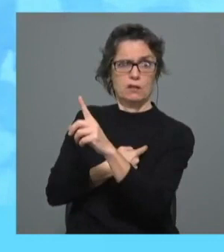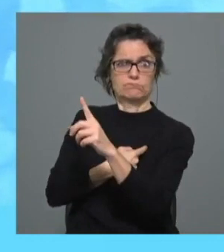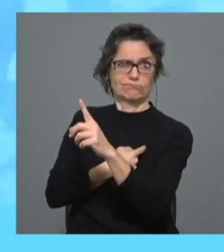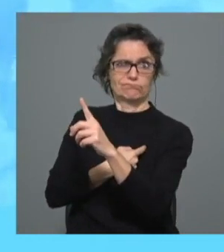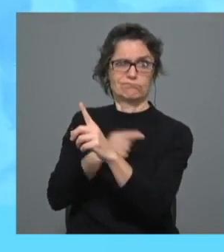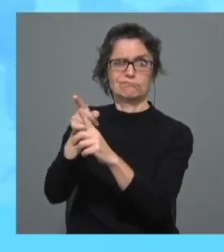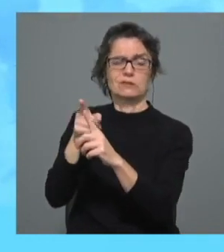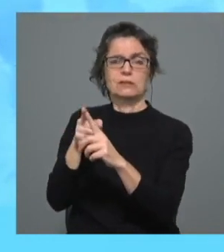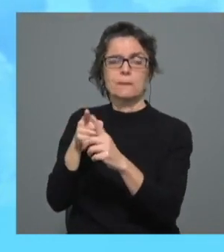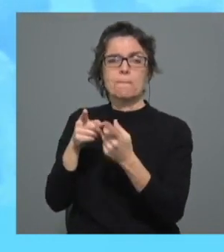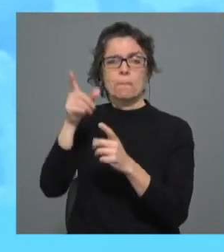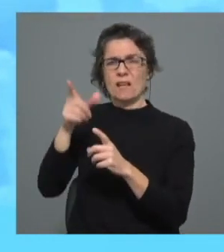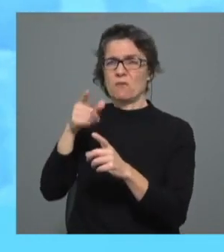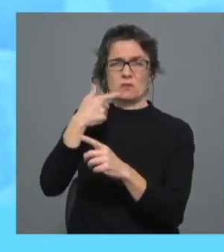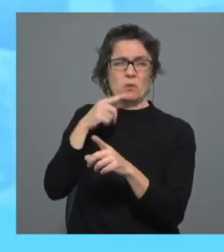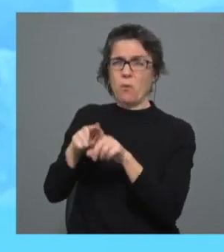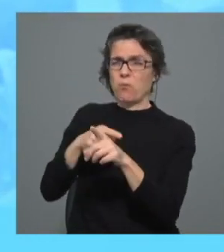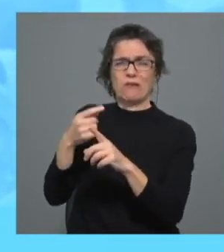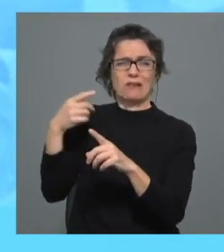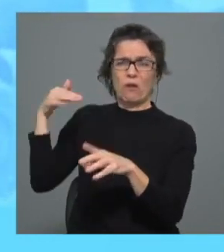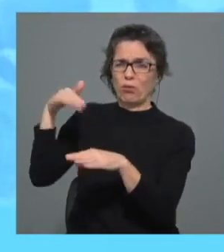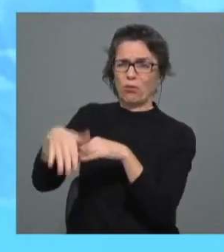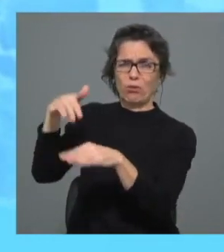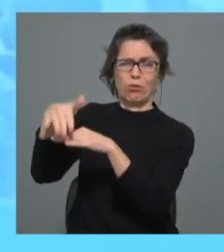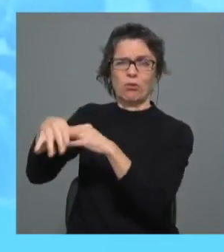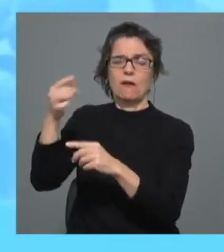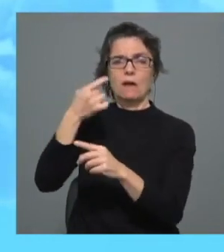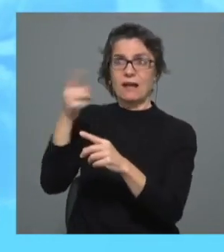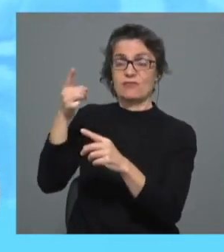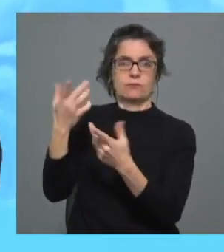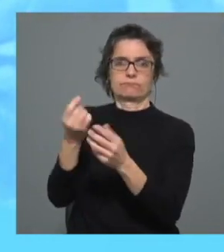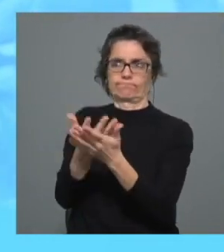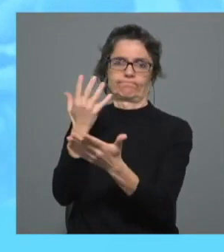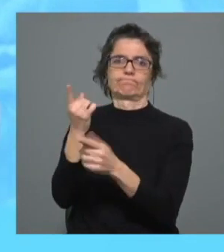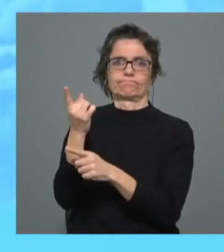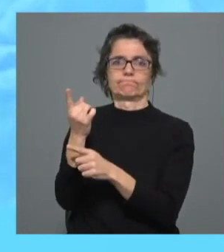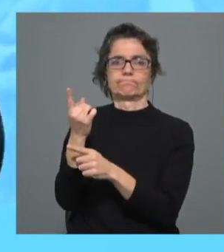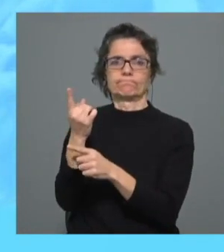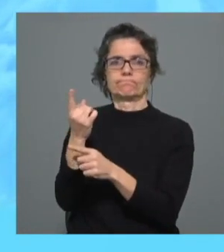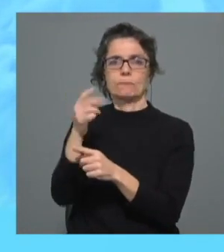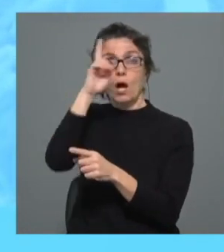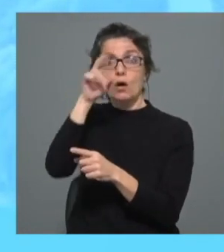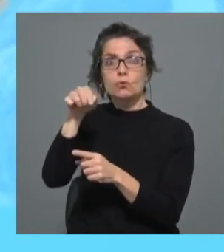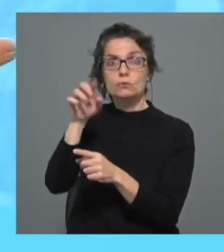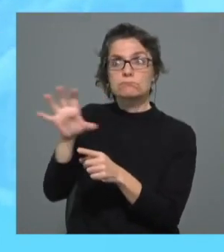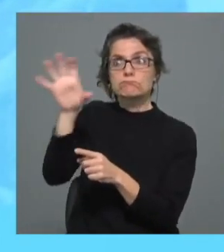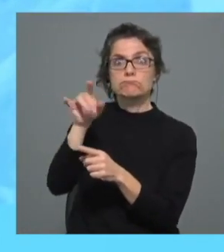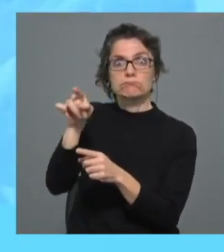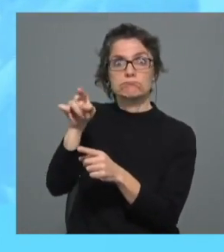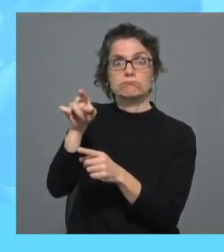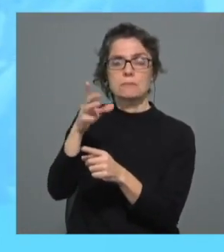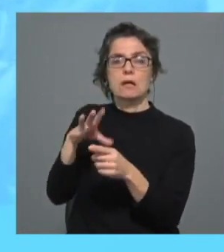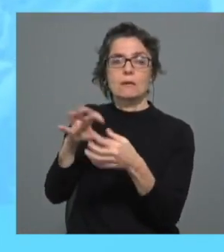seus tremendos insucessos políticos, estratégicos e operacionais tornam isso evidente. A Rússia, papão militar,